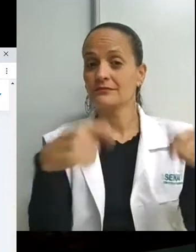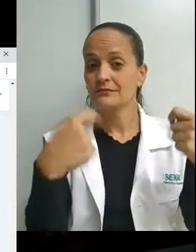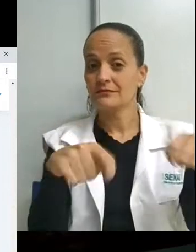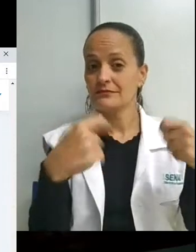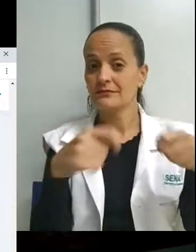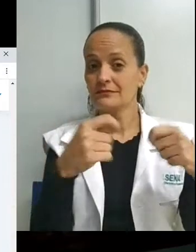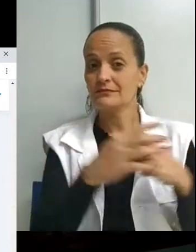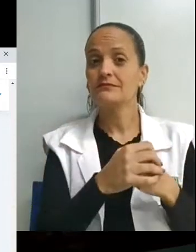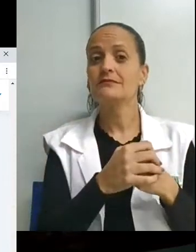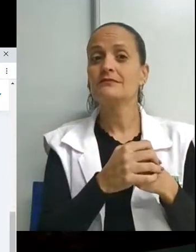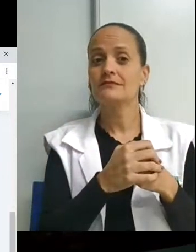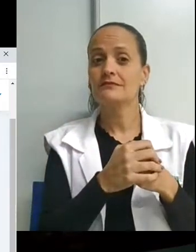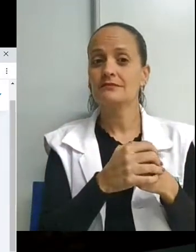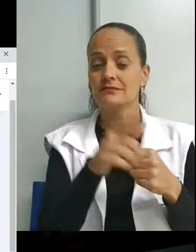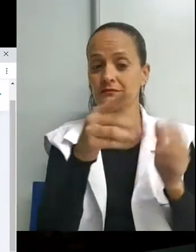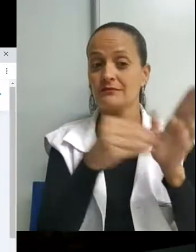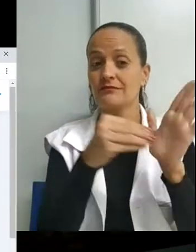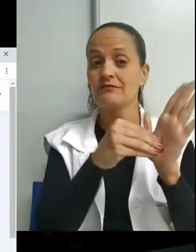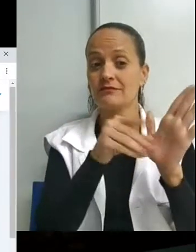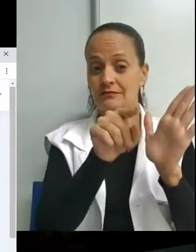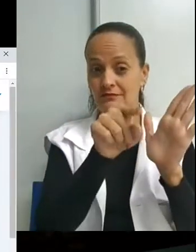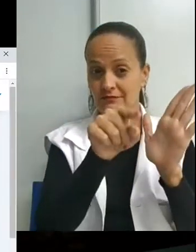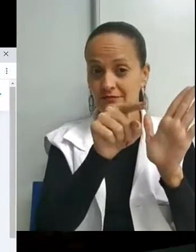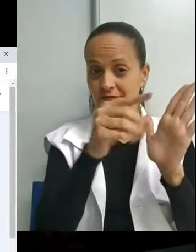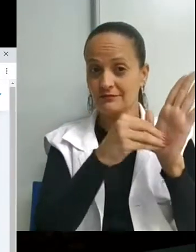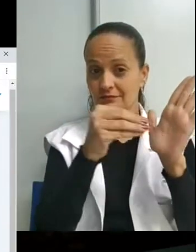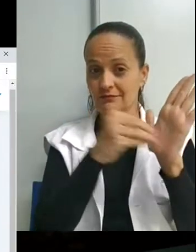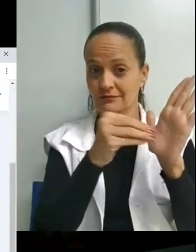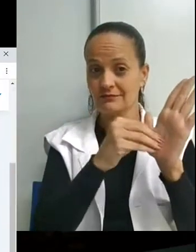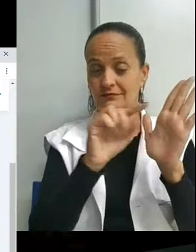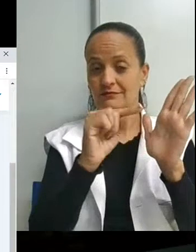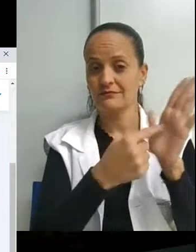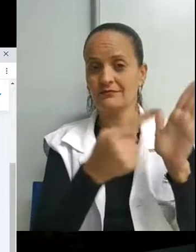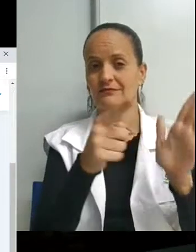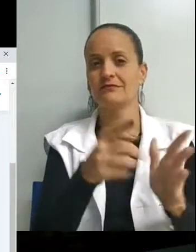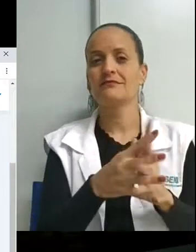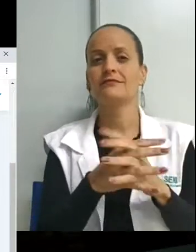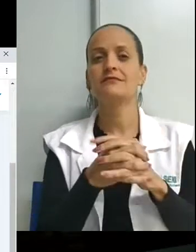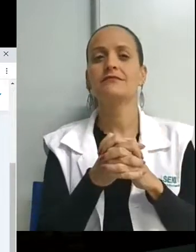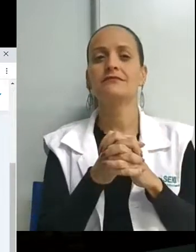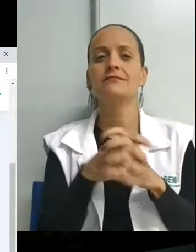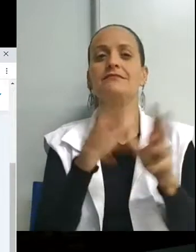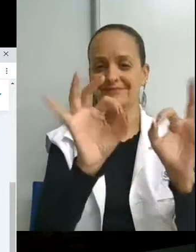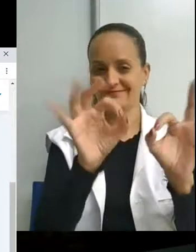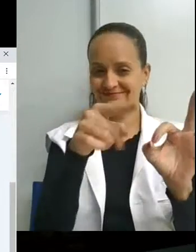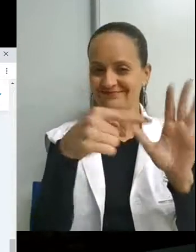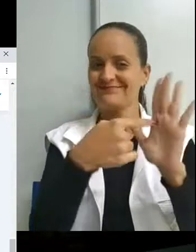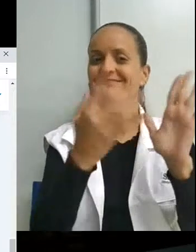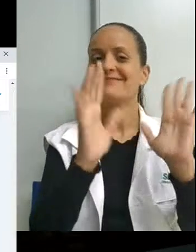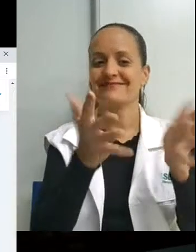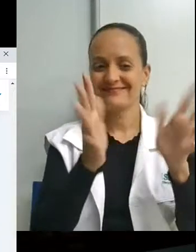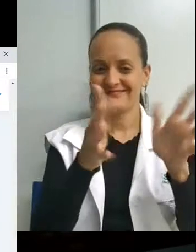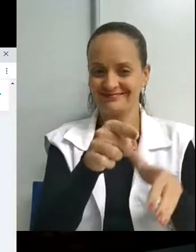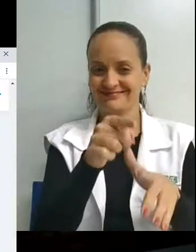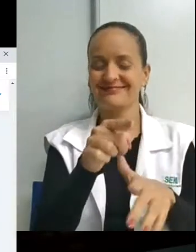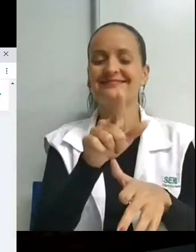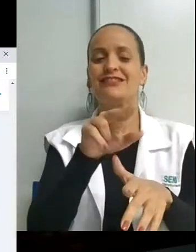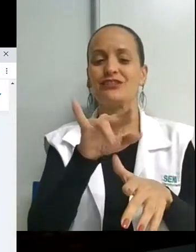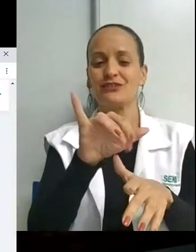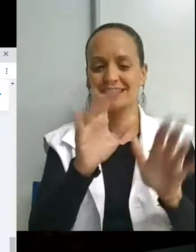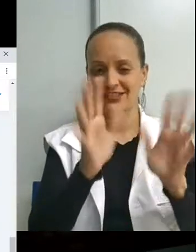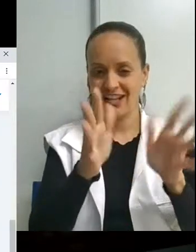Gleiberton, Lucas, deixa eu ver, tem outra página. Luiz Felipe, Marcos Henrique, Natanael,